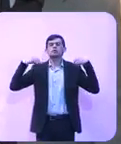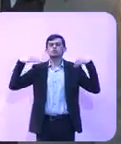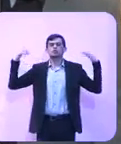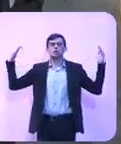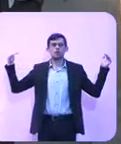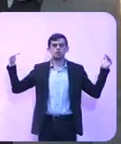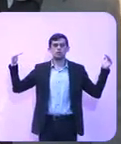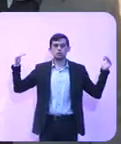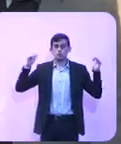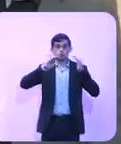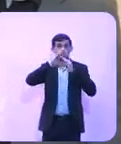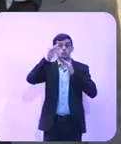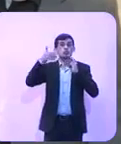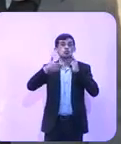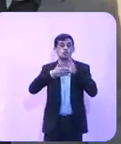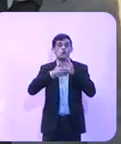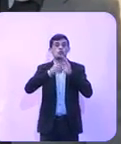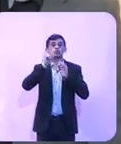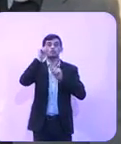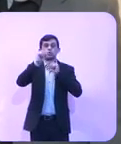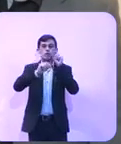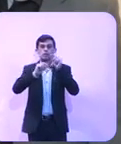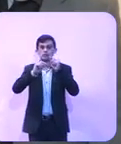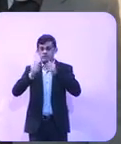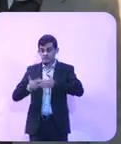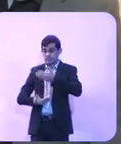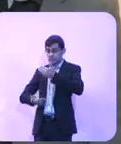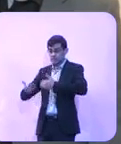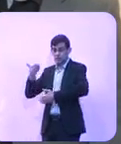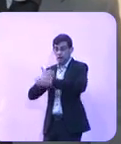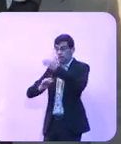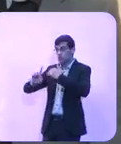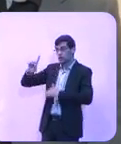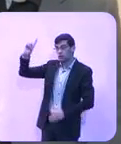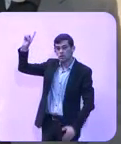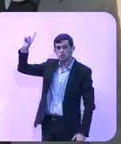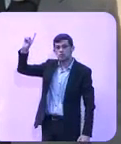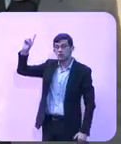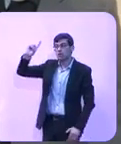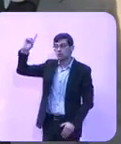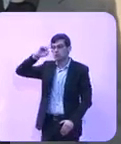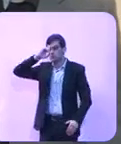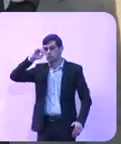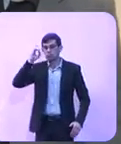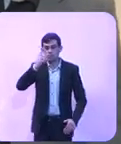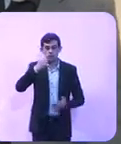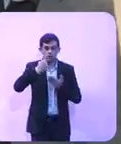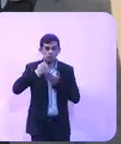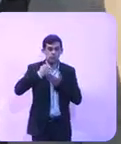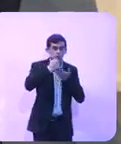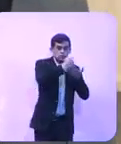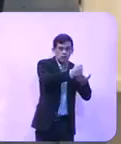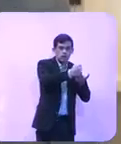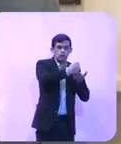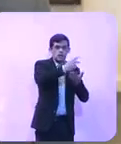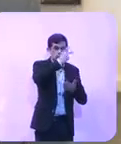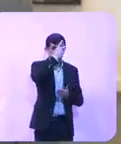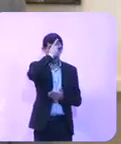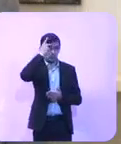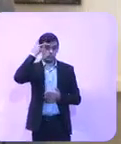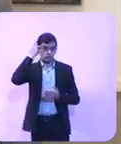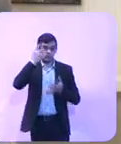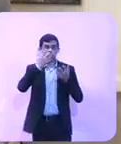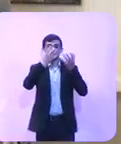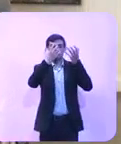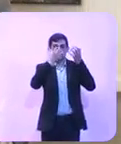anjos? Todos eles são espíritos que servem a Deus, os quais ele envia para ajudar os que vão